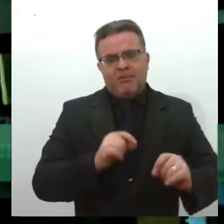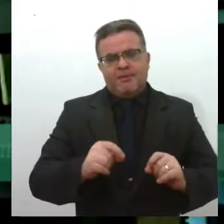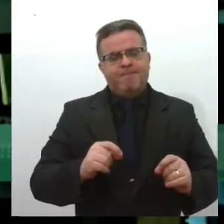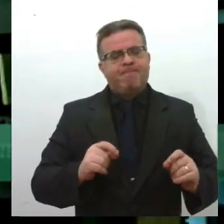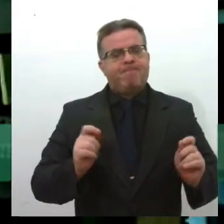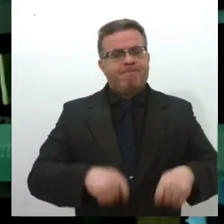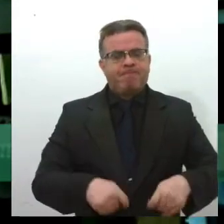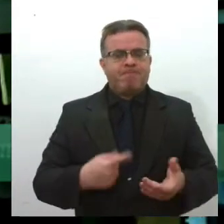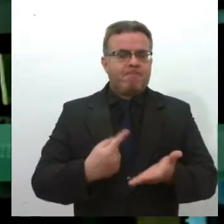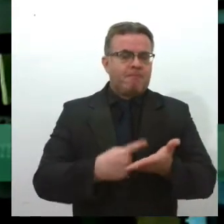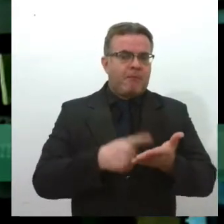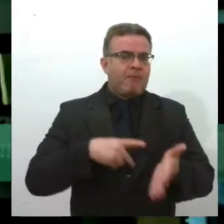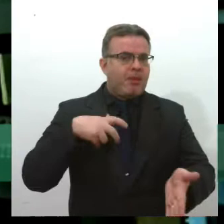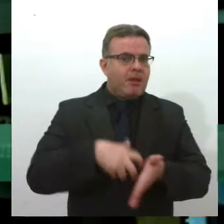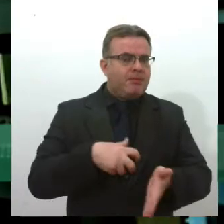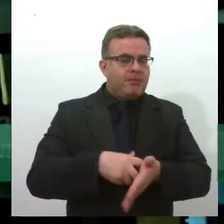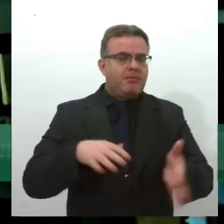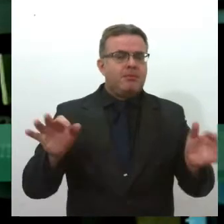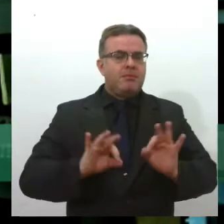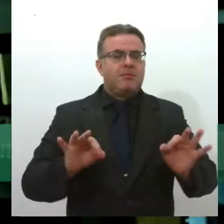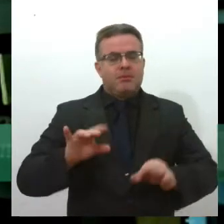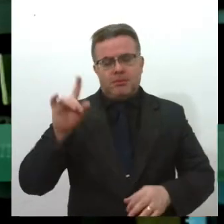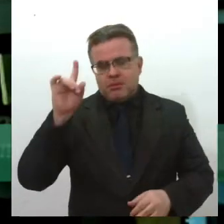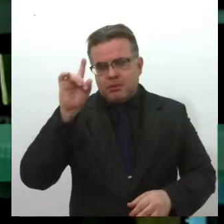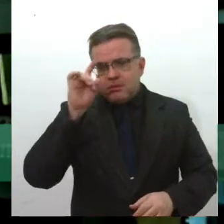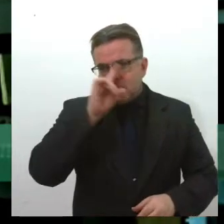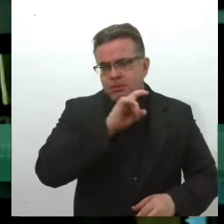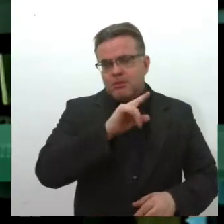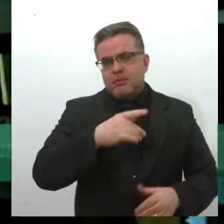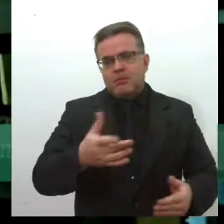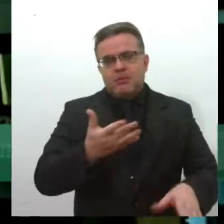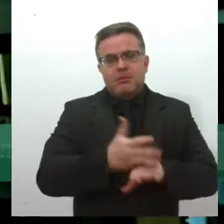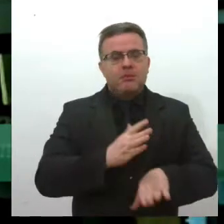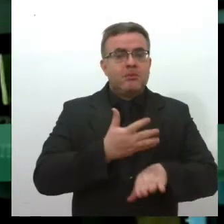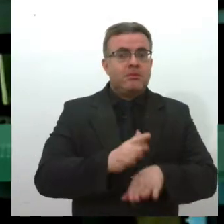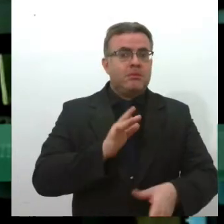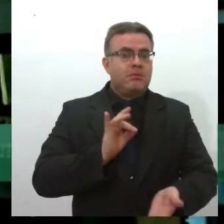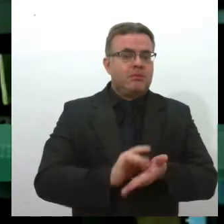não vai mais ser punido, vai ser muito difícil, inviável na prática punir.